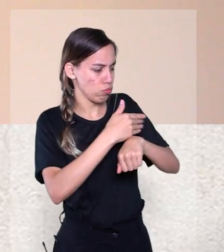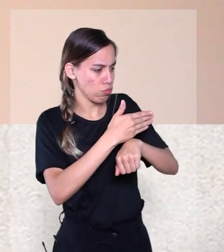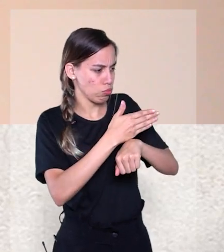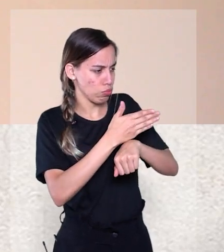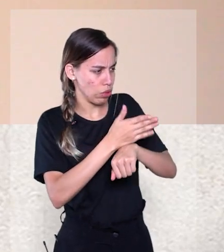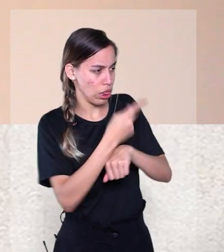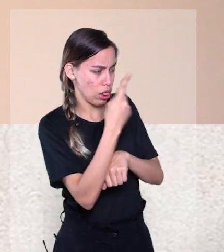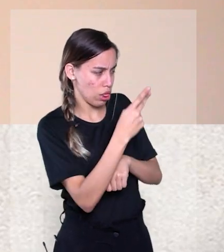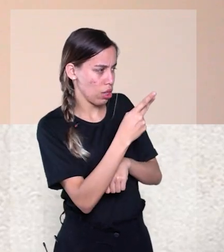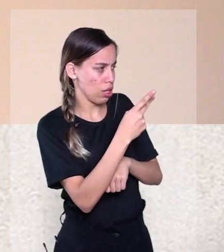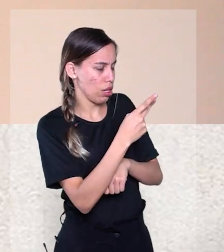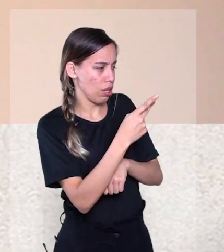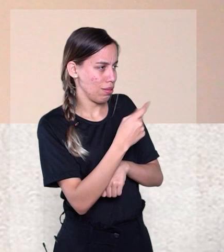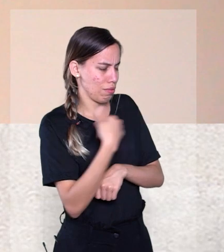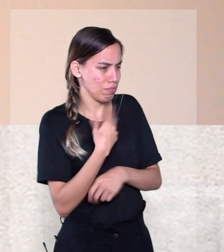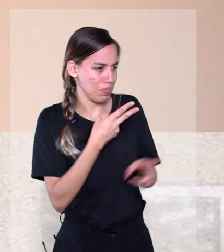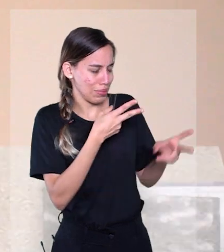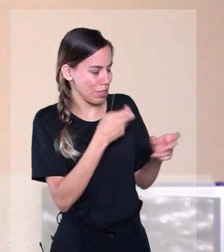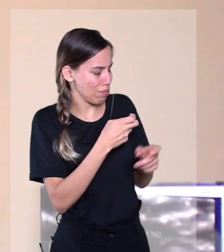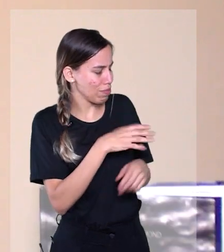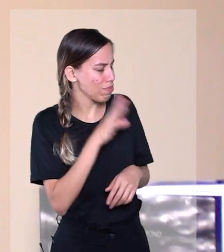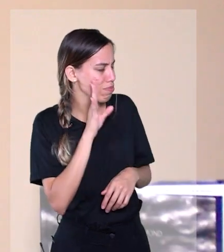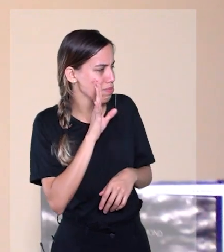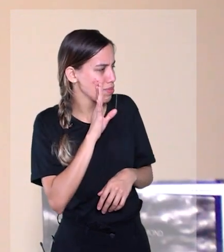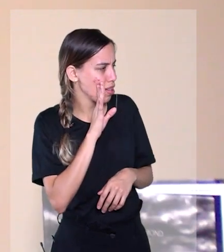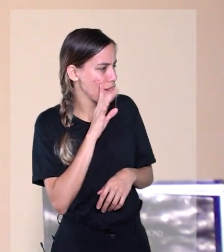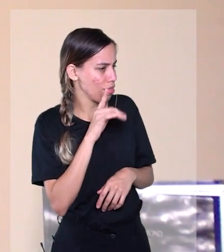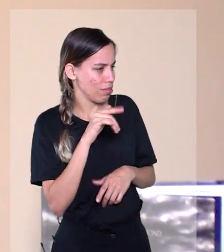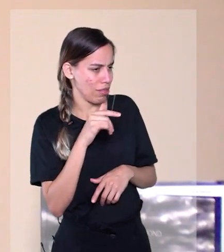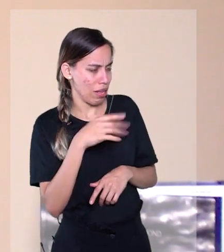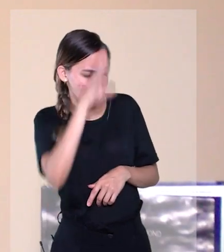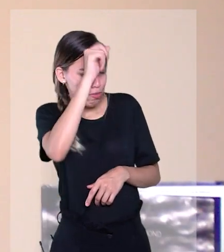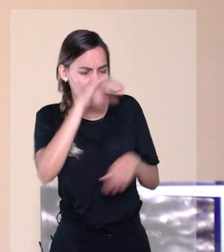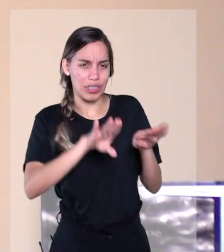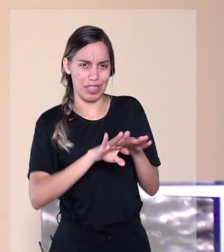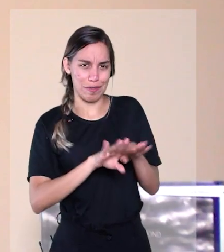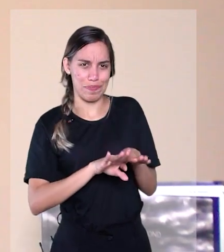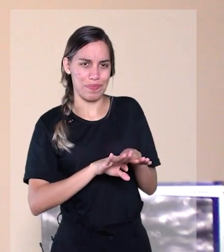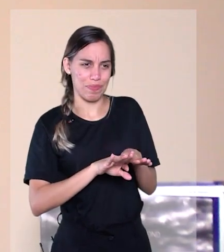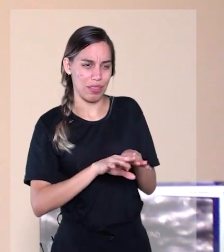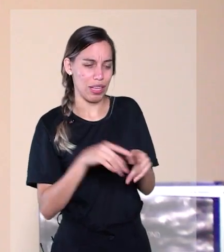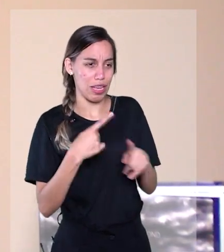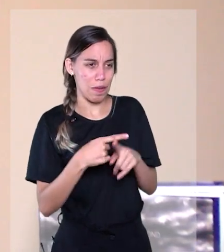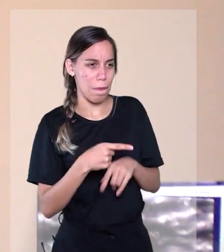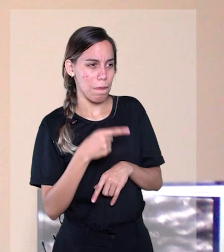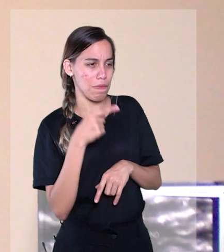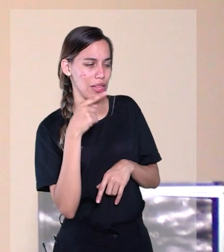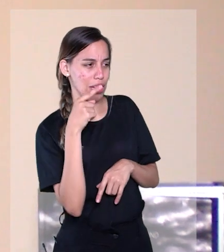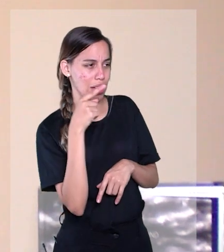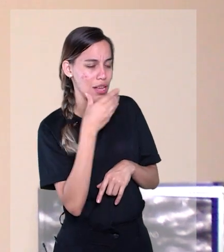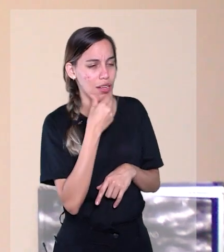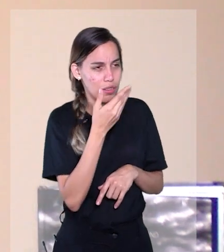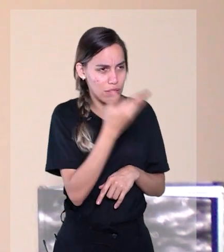processo também foi muito interessante e foi um aprendizado, né? Porque, como ele falou, não é uma associação